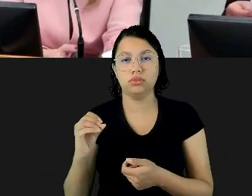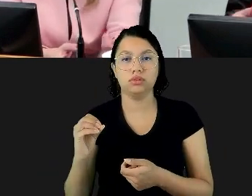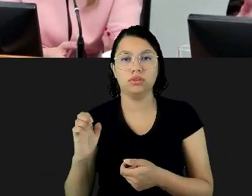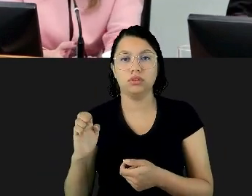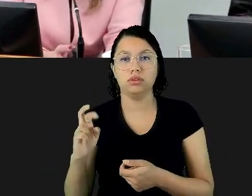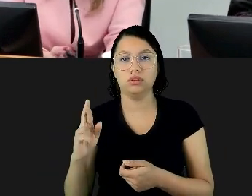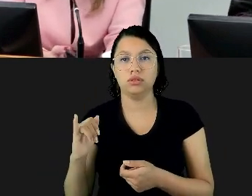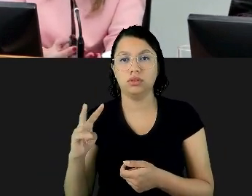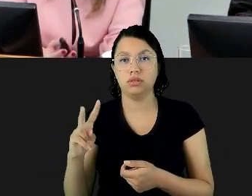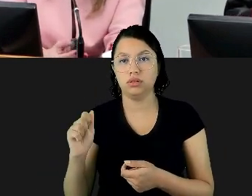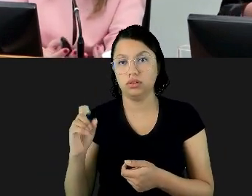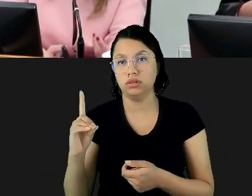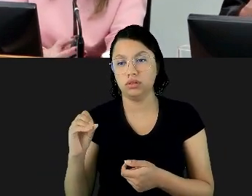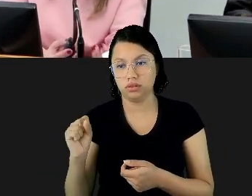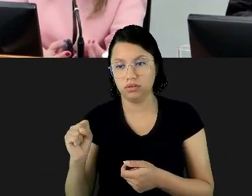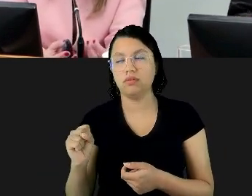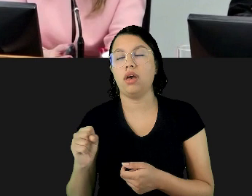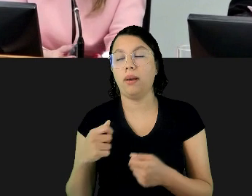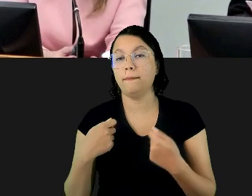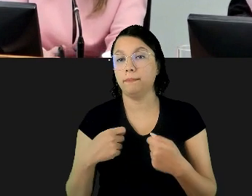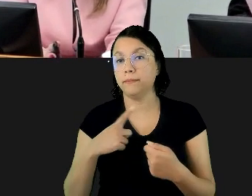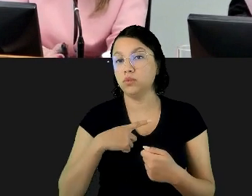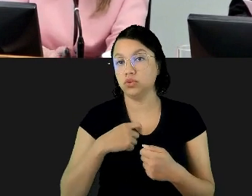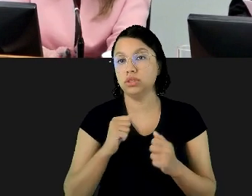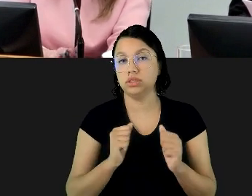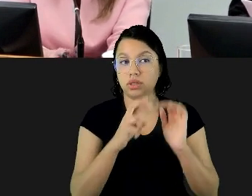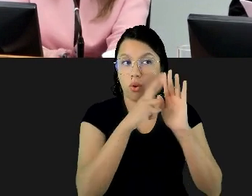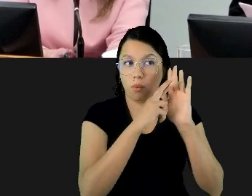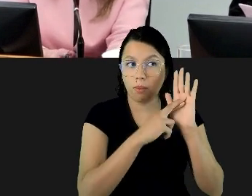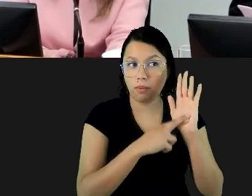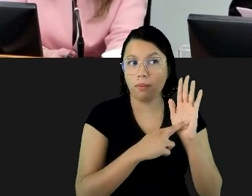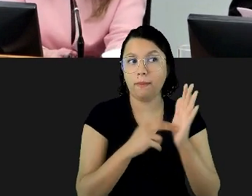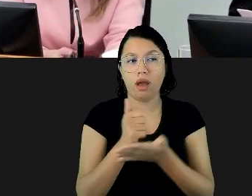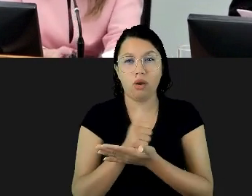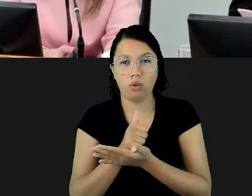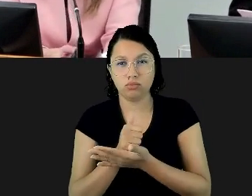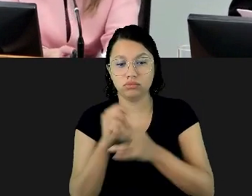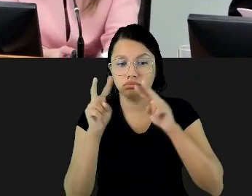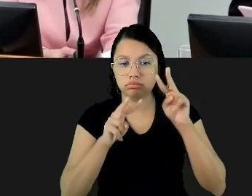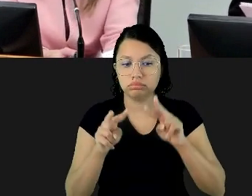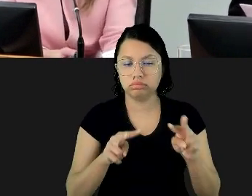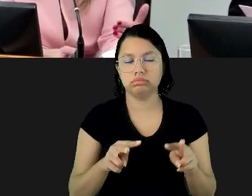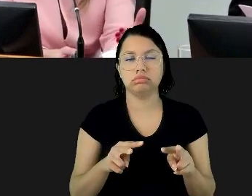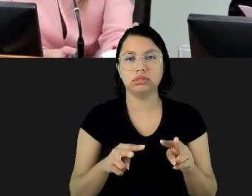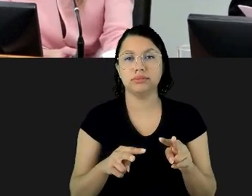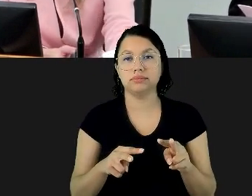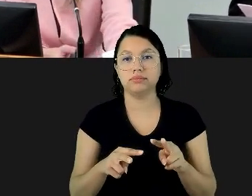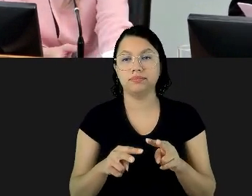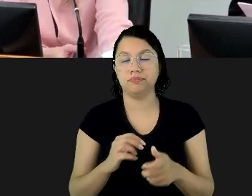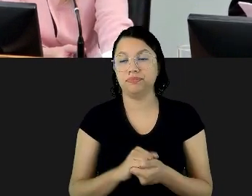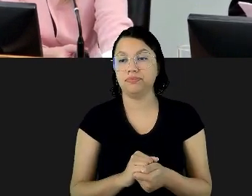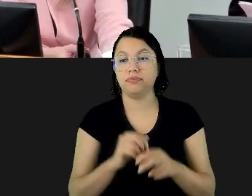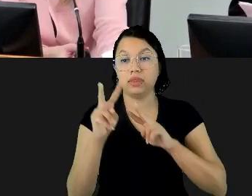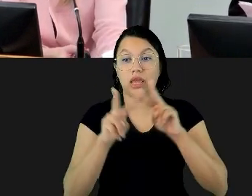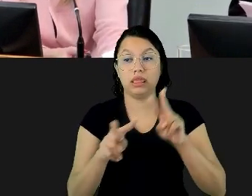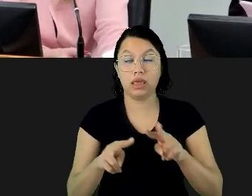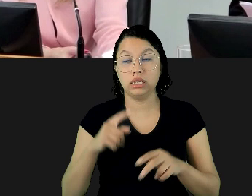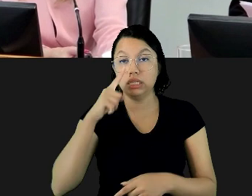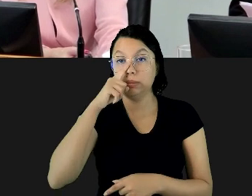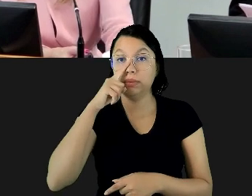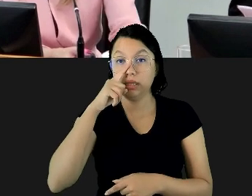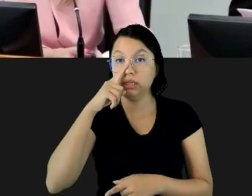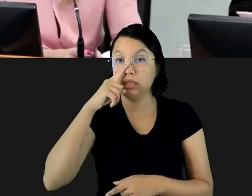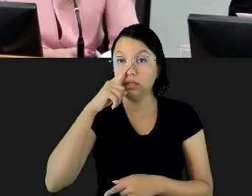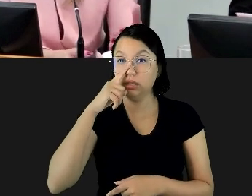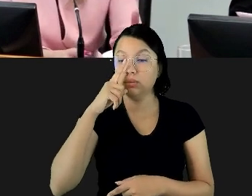sanitária, análise de risco de pragas consensualizada, já que hoje o mercado consumidor ele